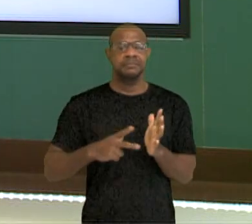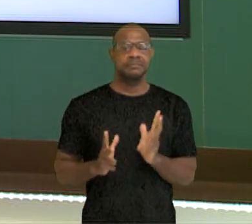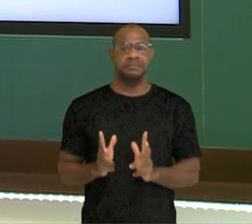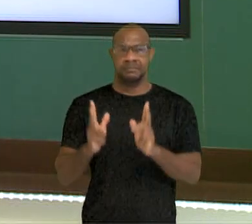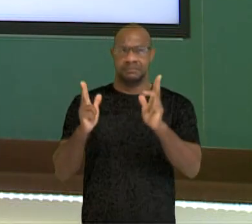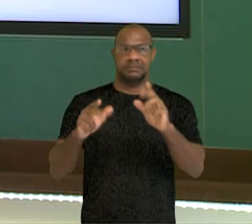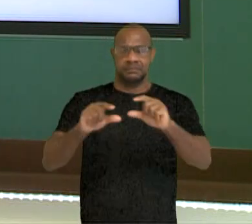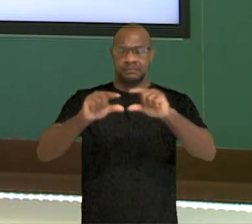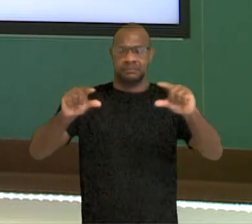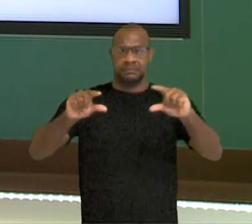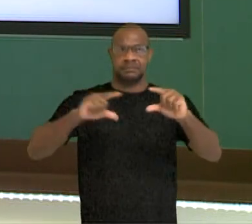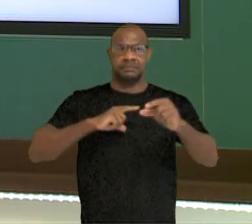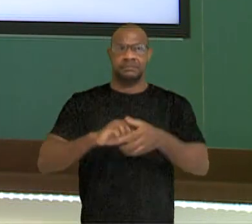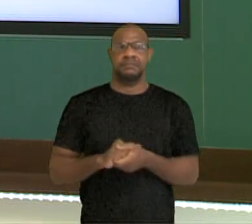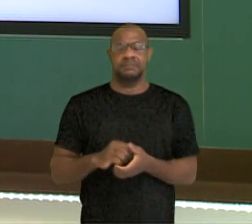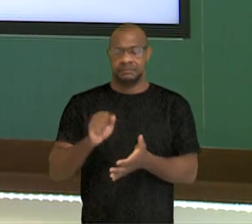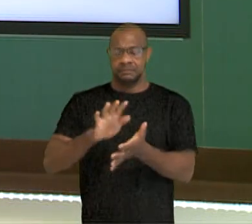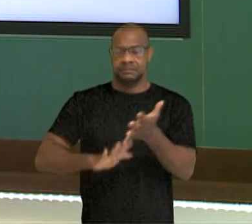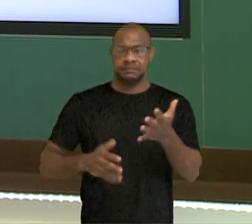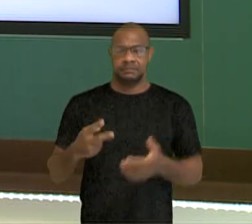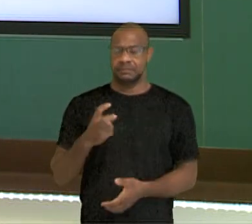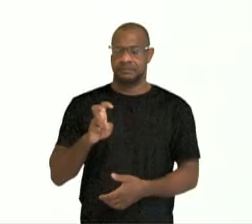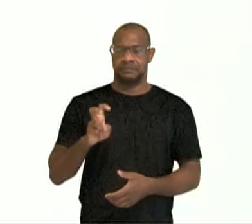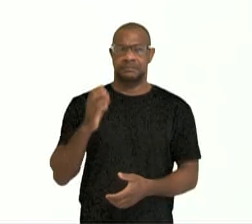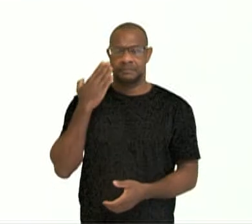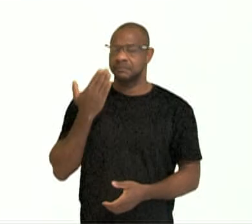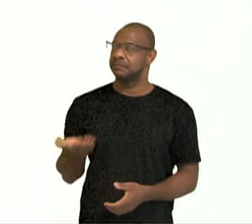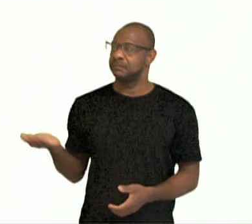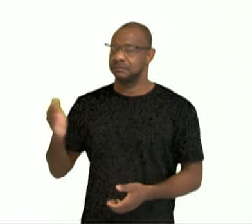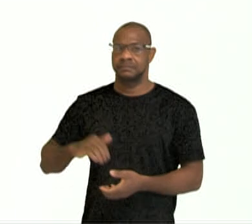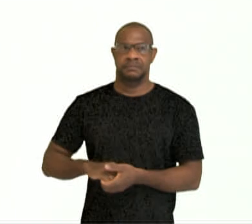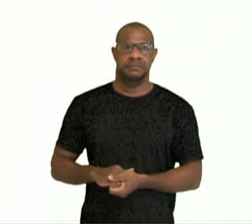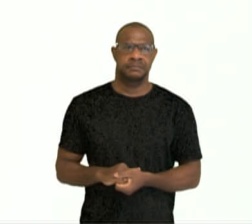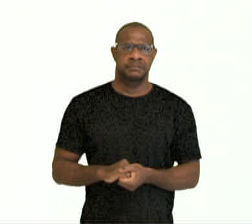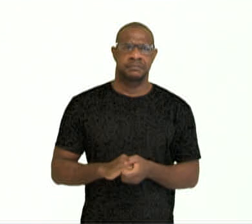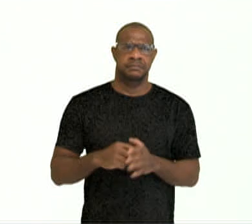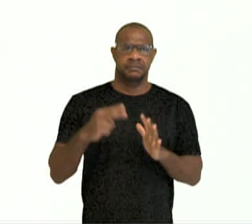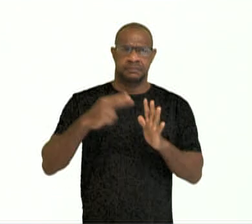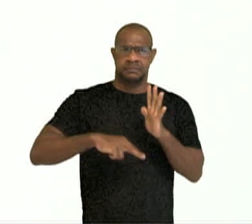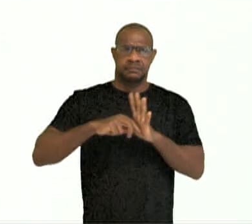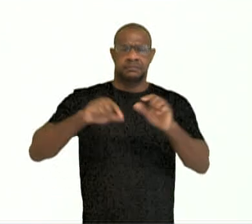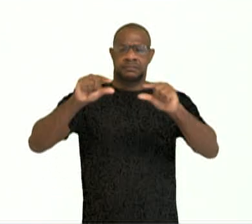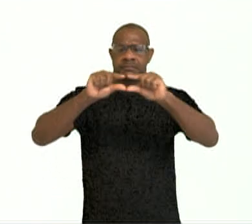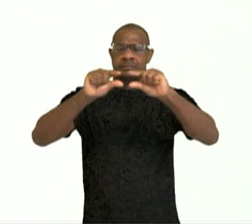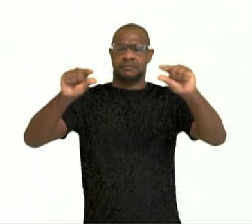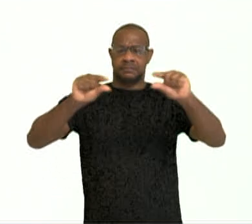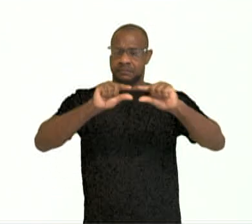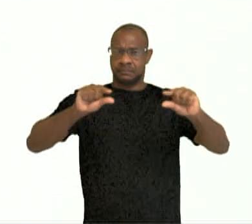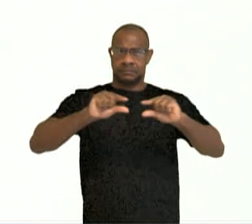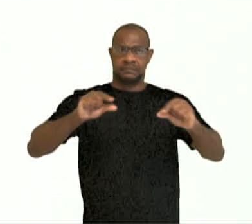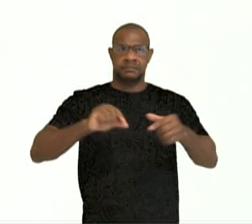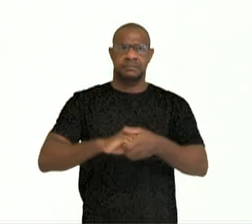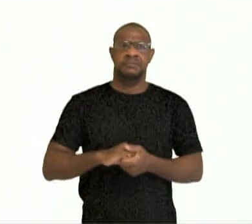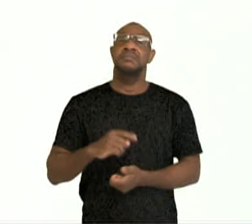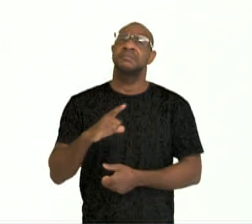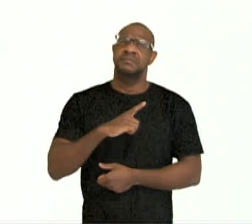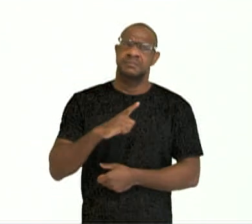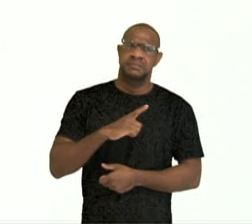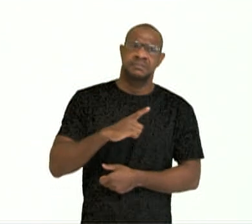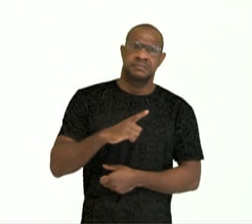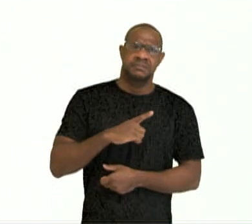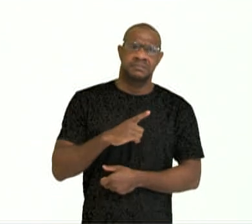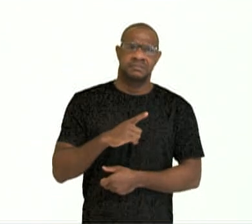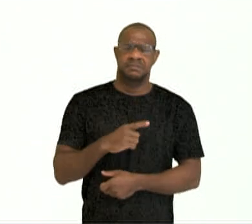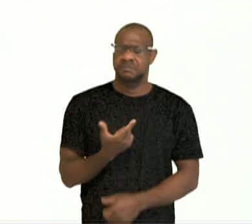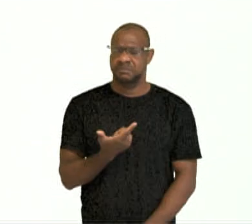recorte e um comando na atividade 5. Acompanhem comigo. Releia os versos. Tenho bastante em não